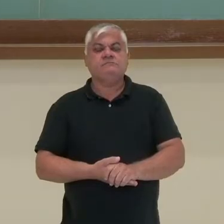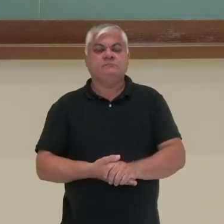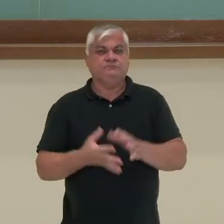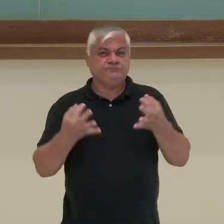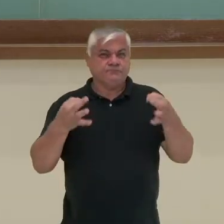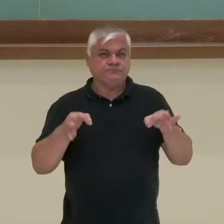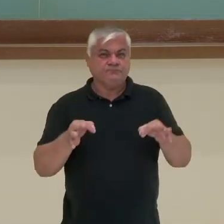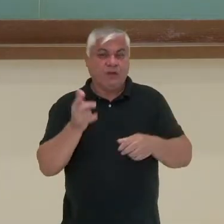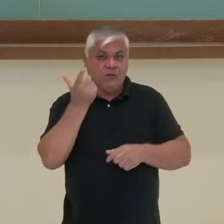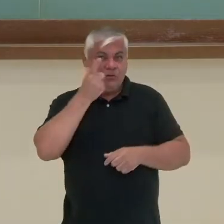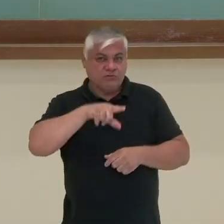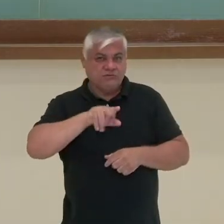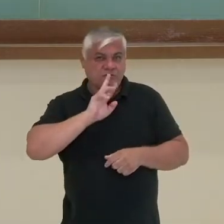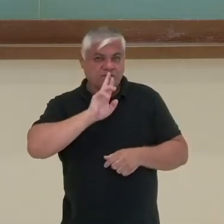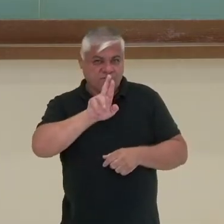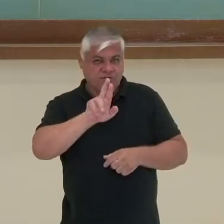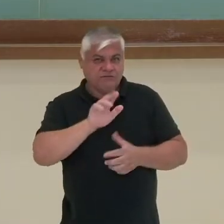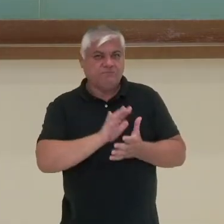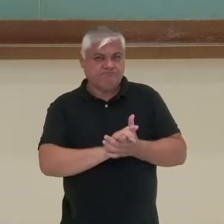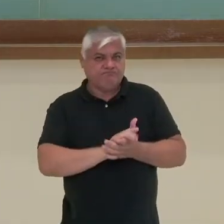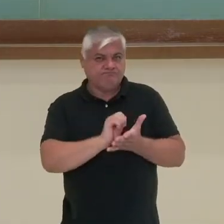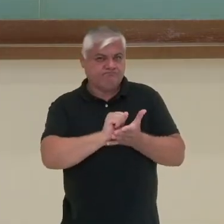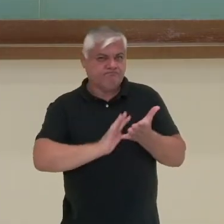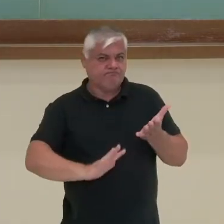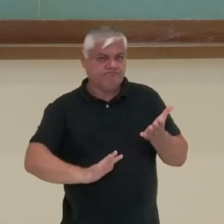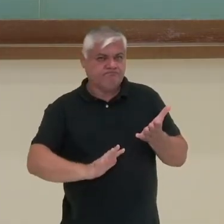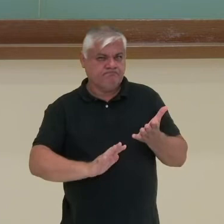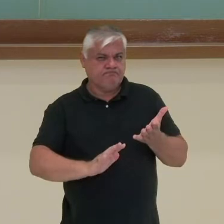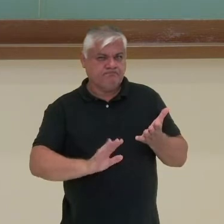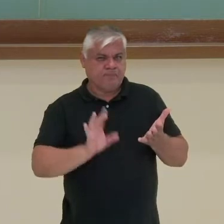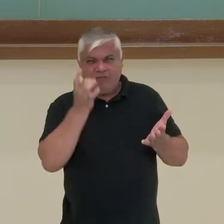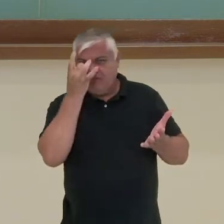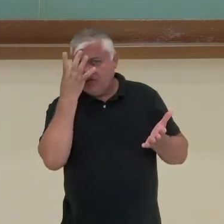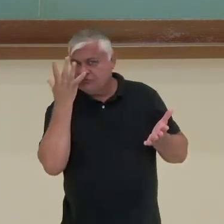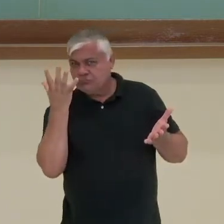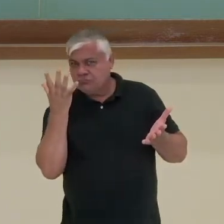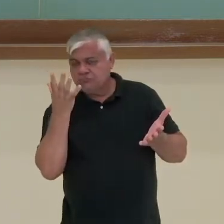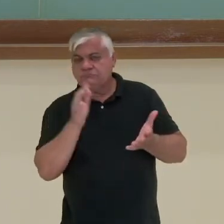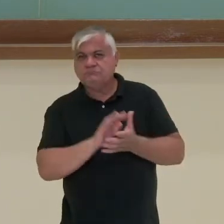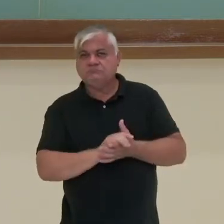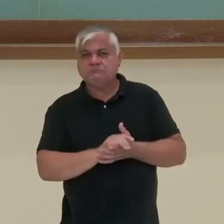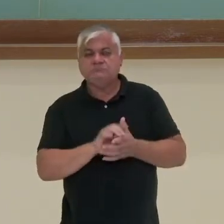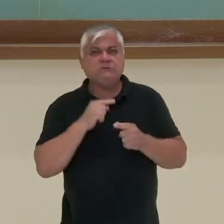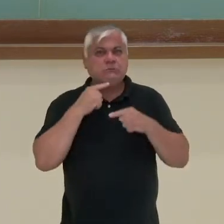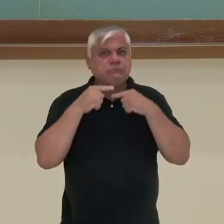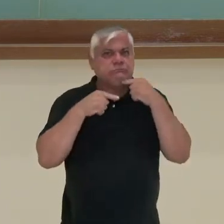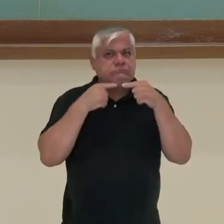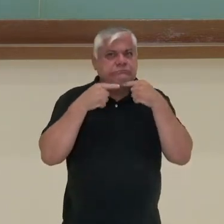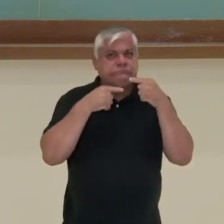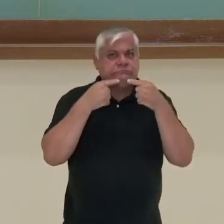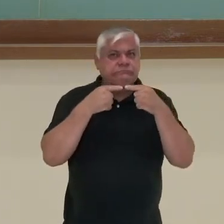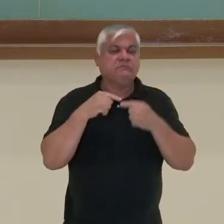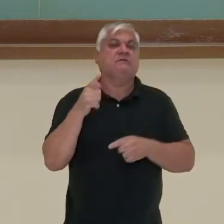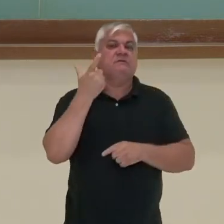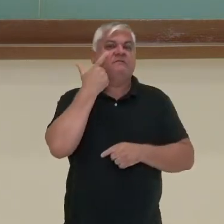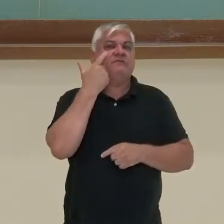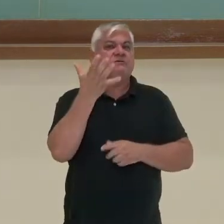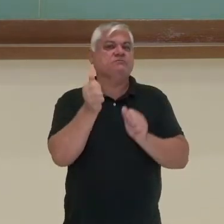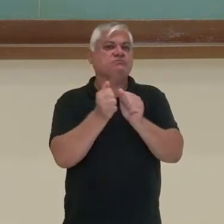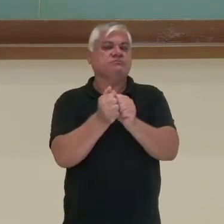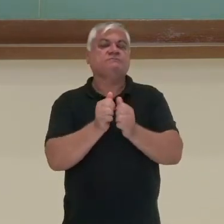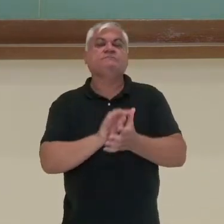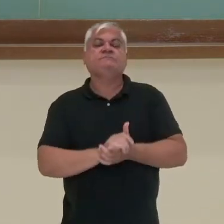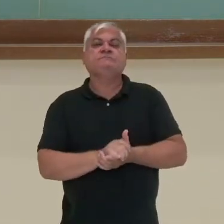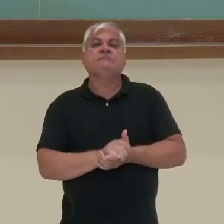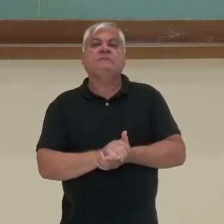Certo, e aí, conseguiu responder a atividade? Estava fácil? Teve dúvidas? Vamos ver então juntos. Quem